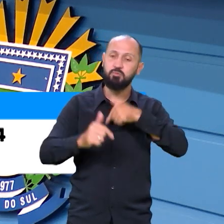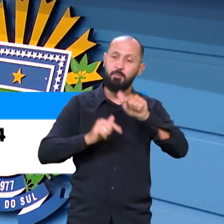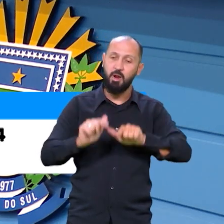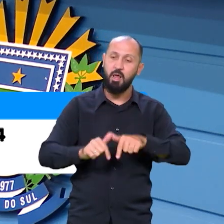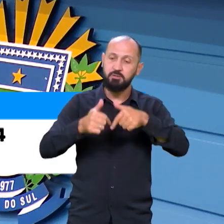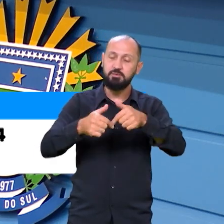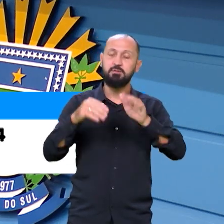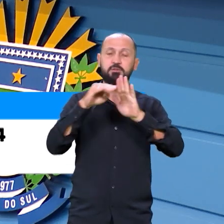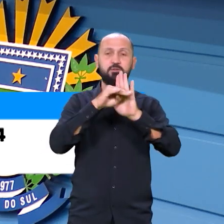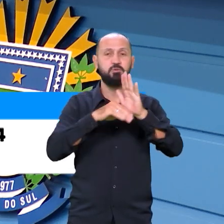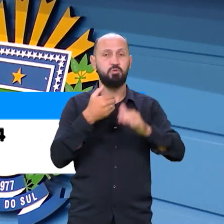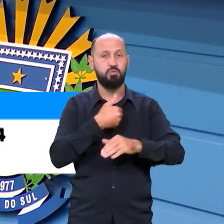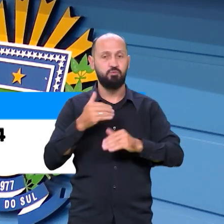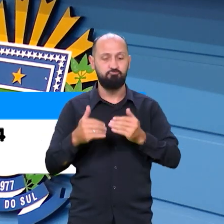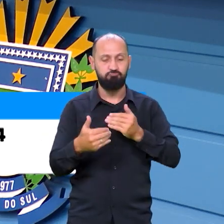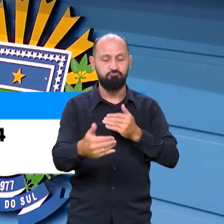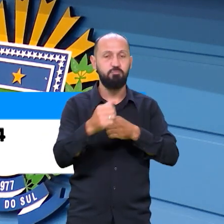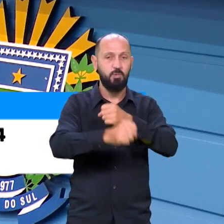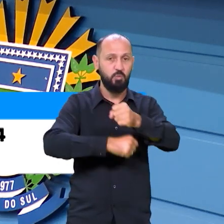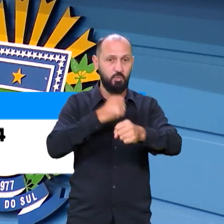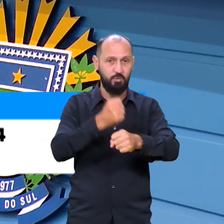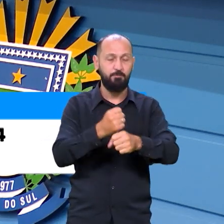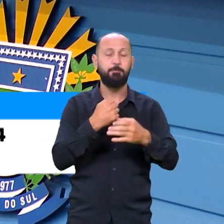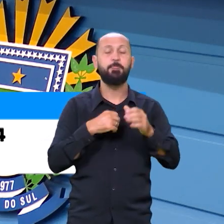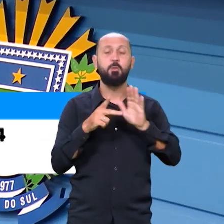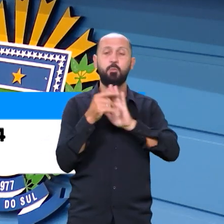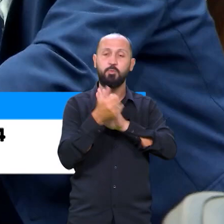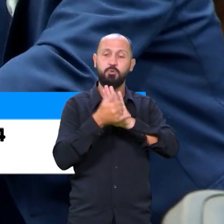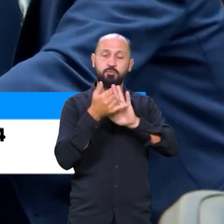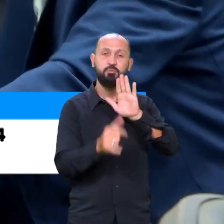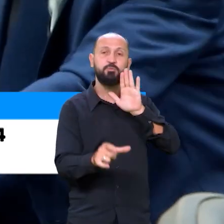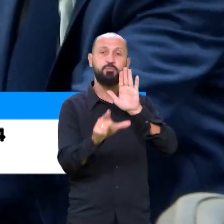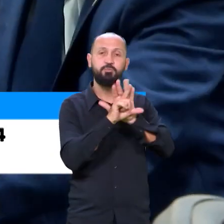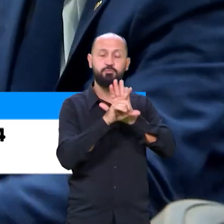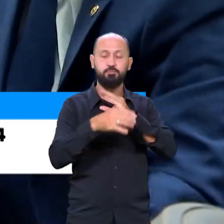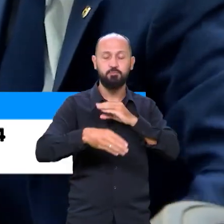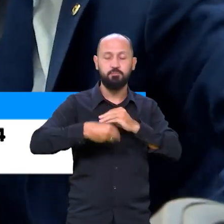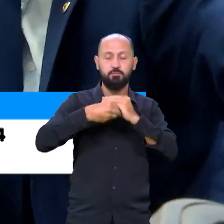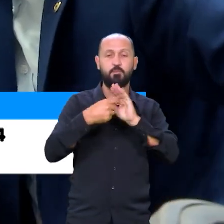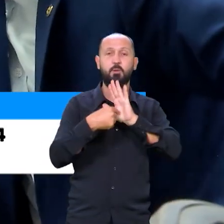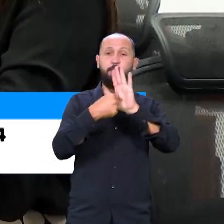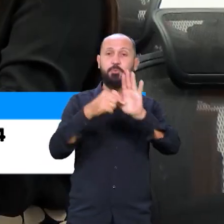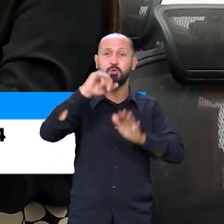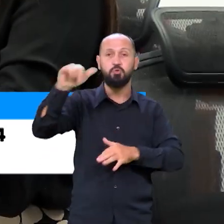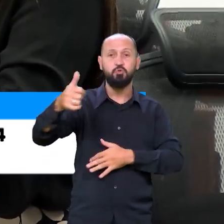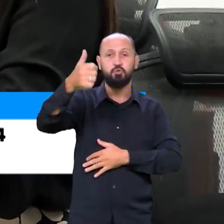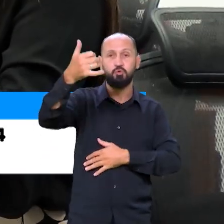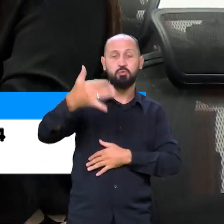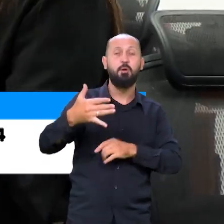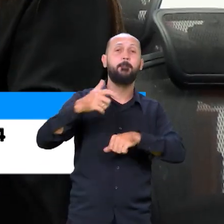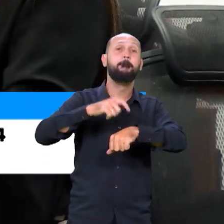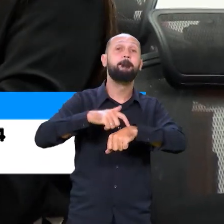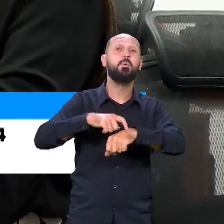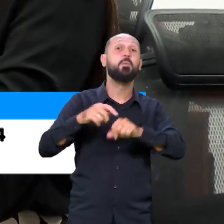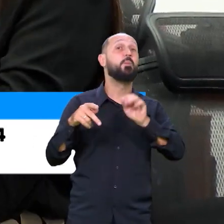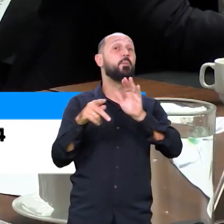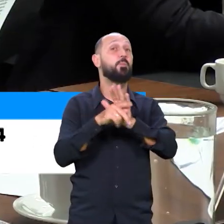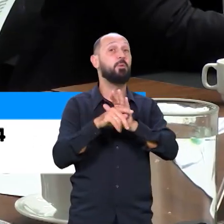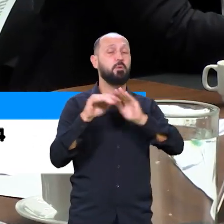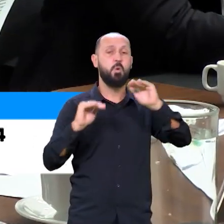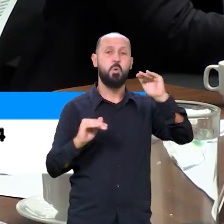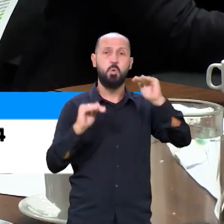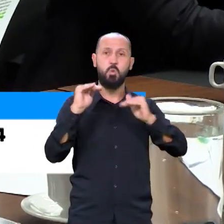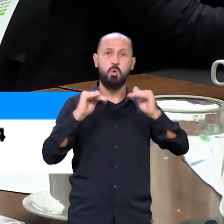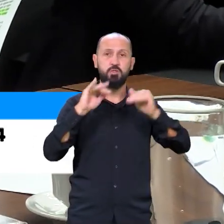as prioridades do governo do estado para o próximo ano. O projeto de lei da LDO apresenta na justificativa